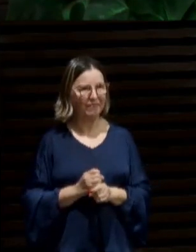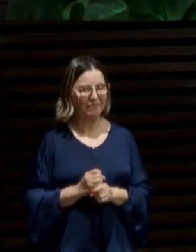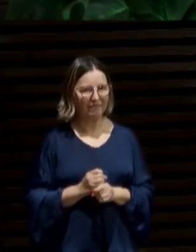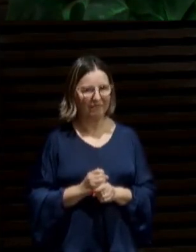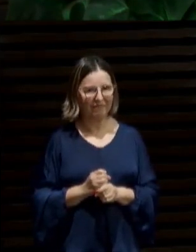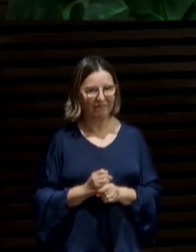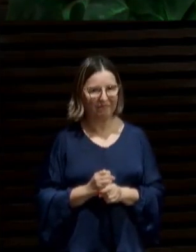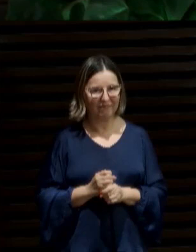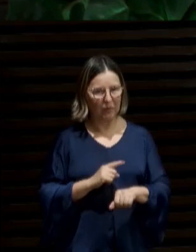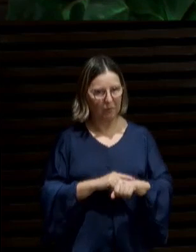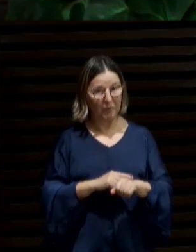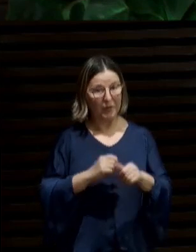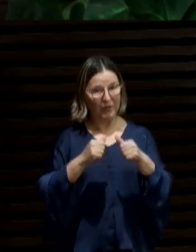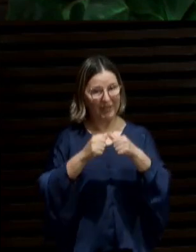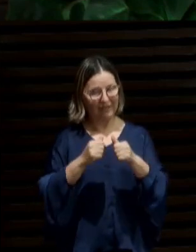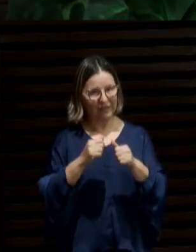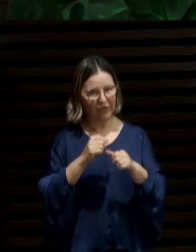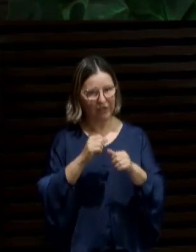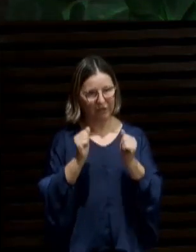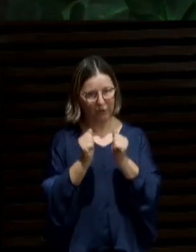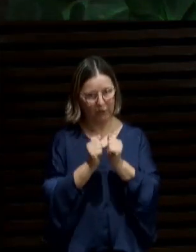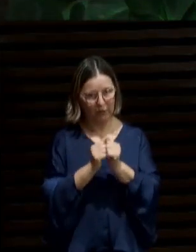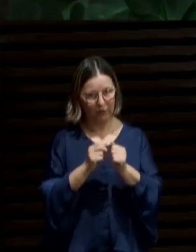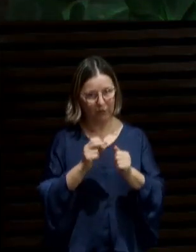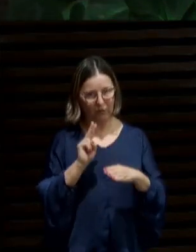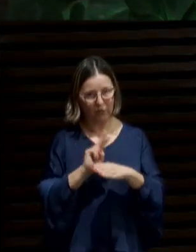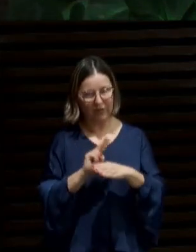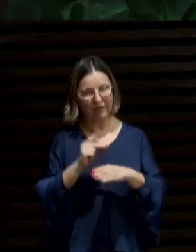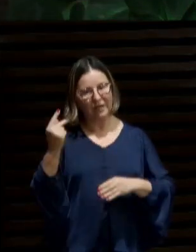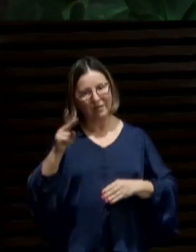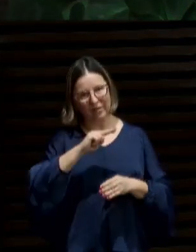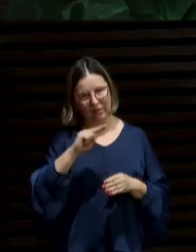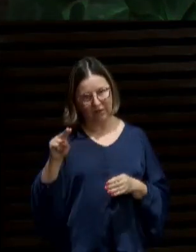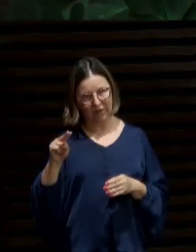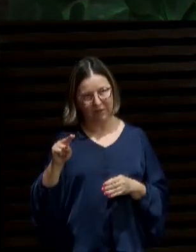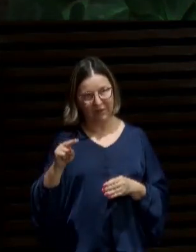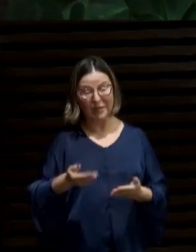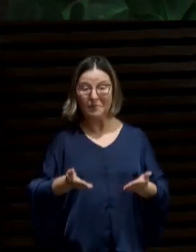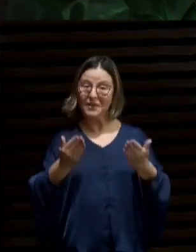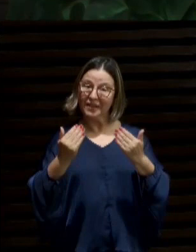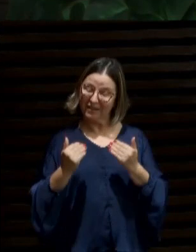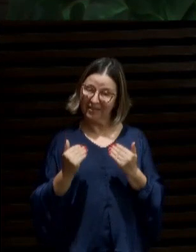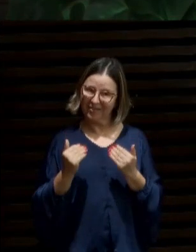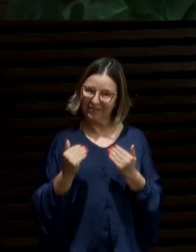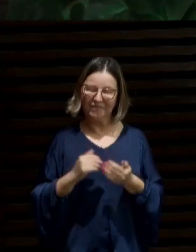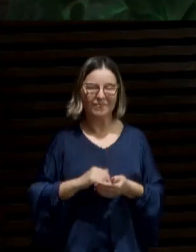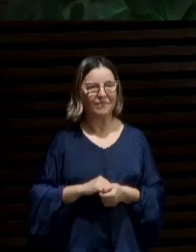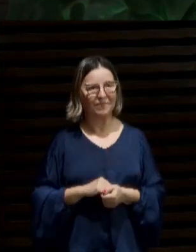Quando eu estava com eles, guardava-os no teu nome que me deste.